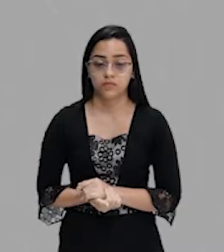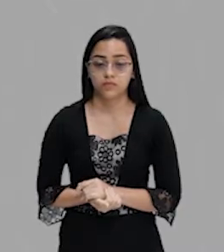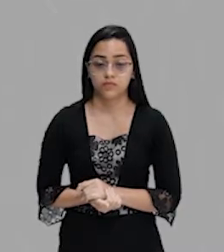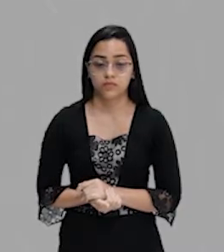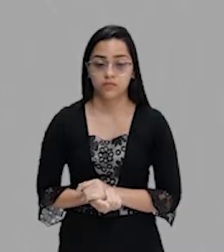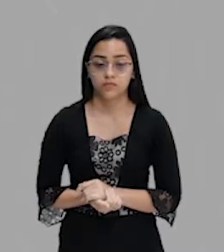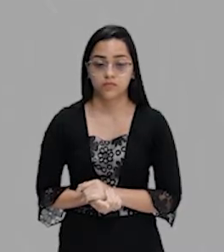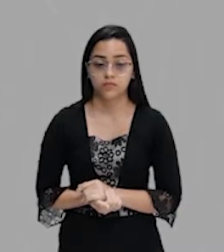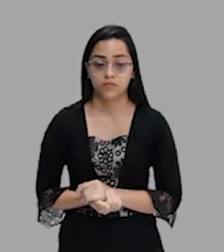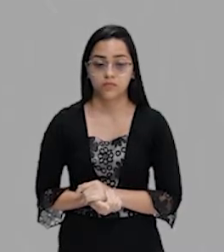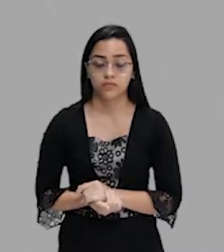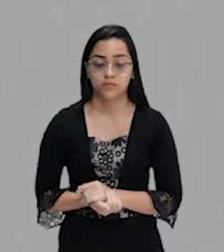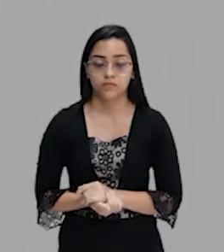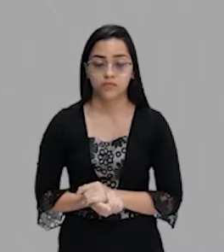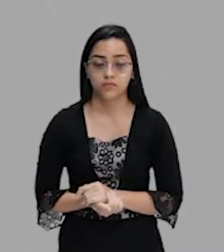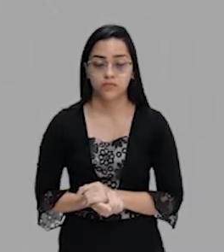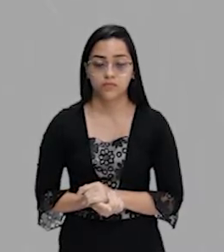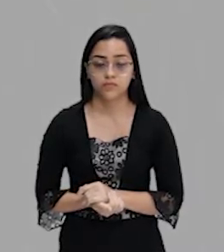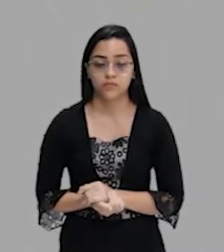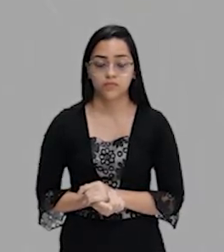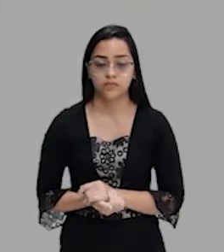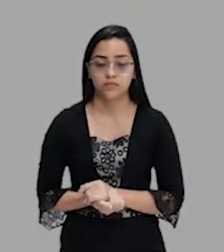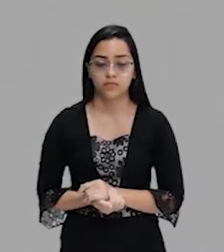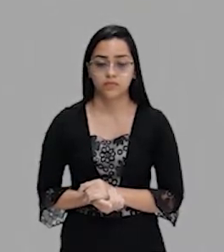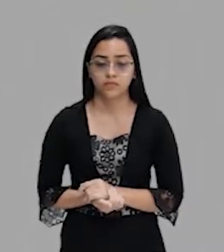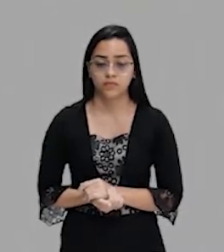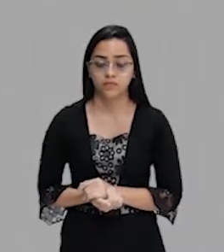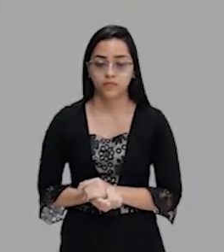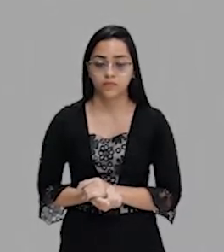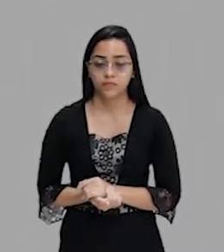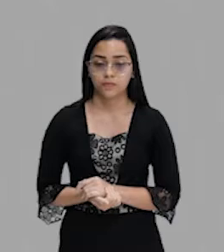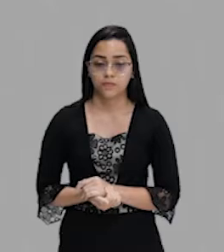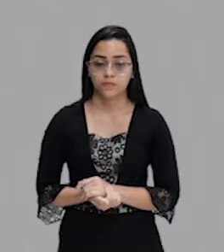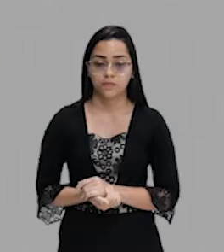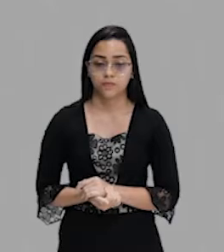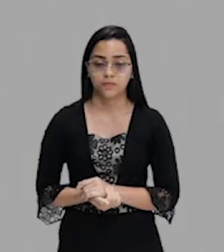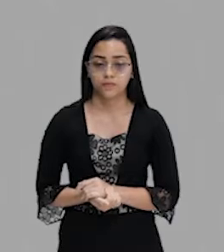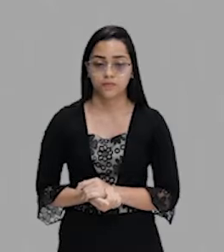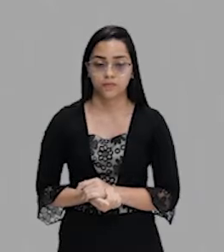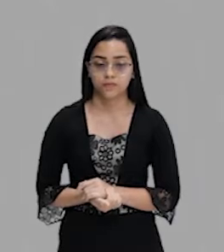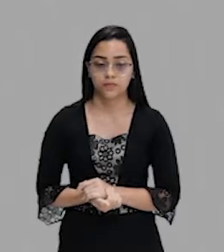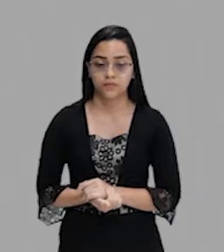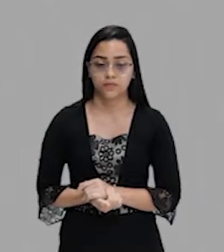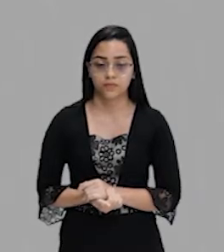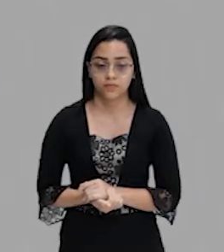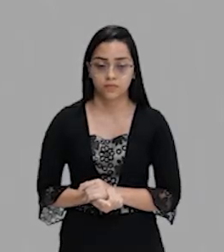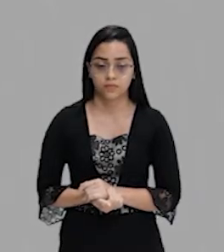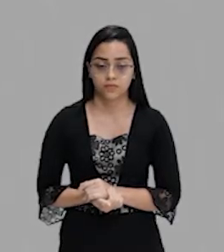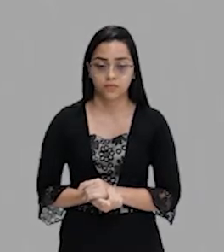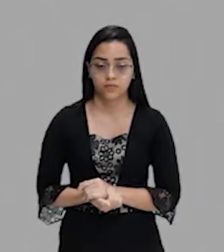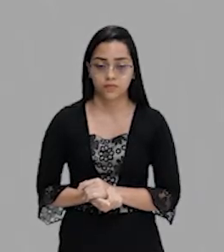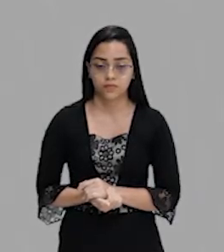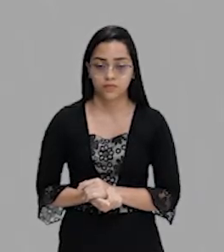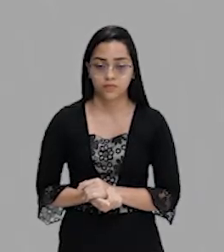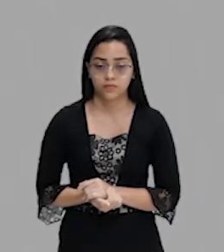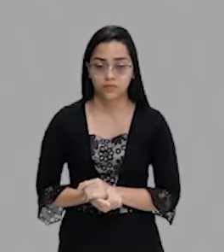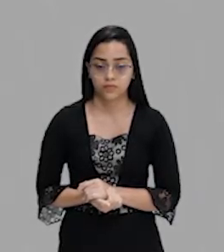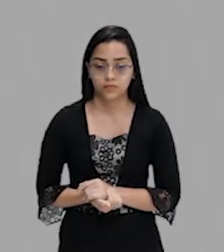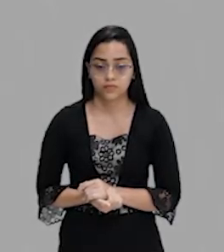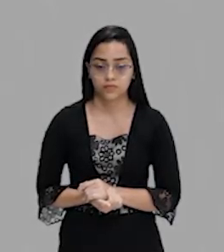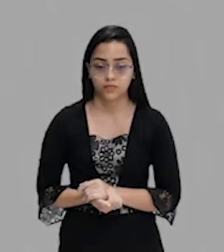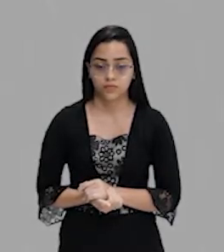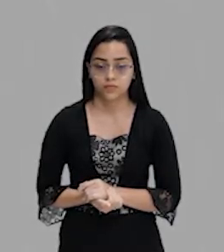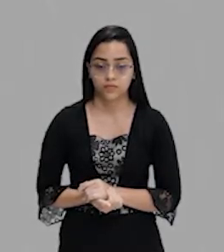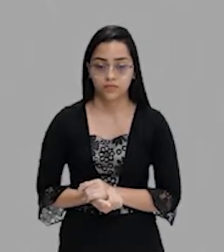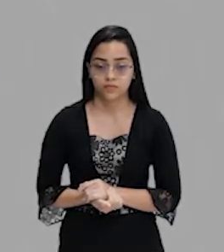conhecida, certo? Ela tem uma massa aí de aproximadamente 7,35 vezes 10 a 22 quilos, ok?